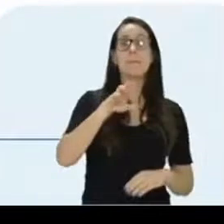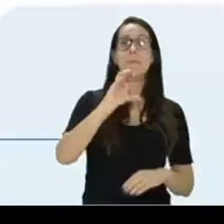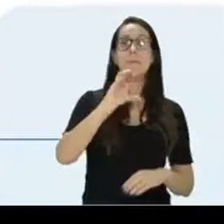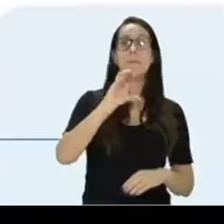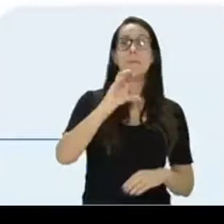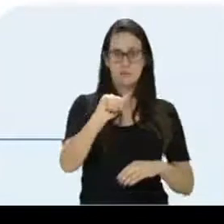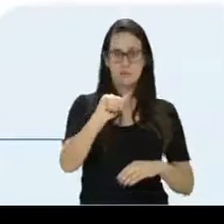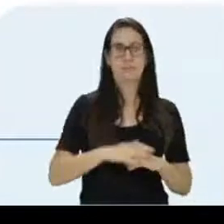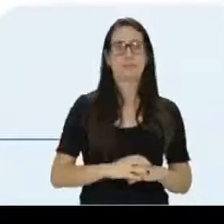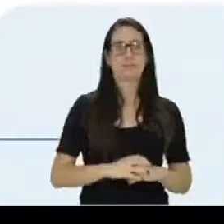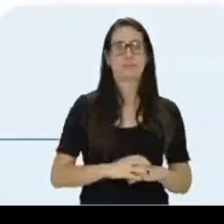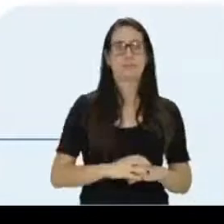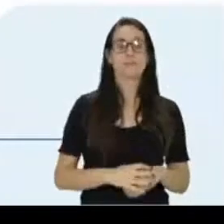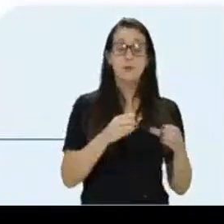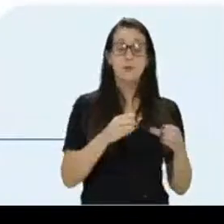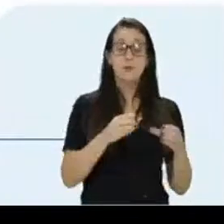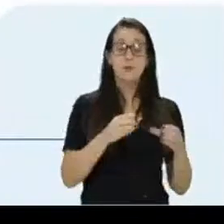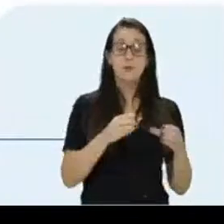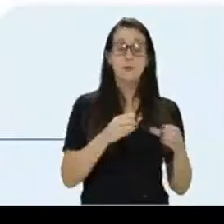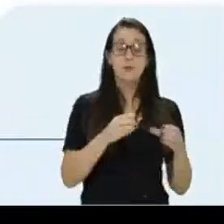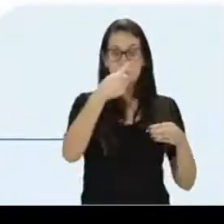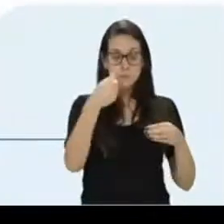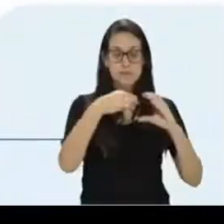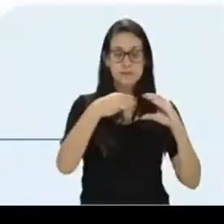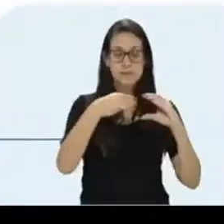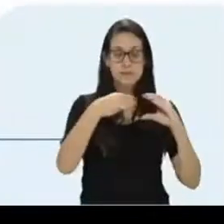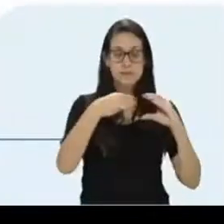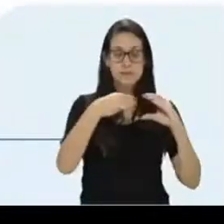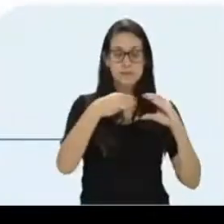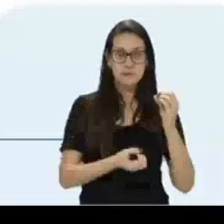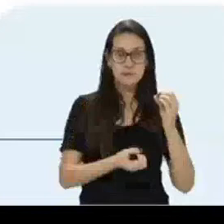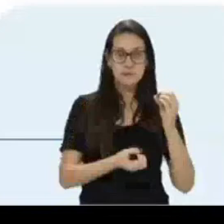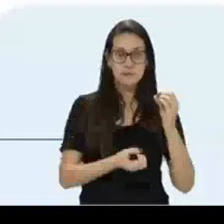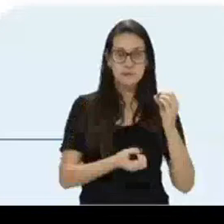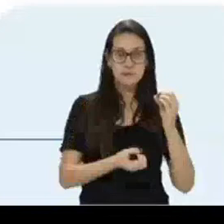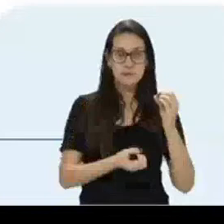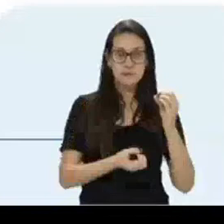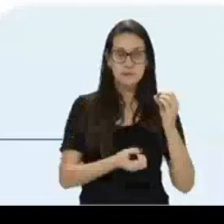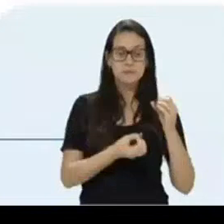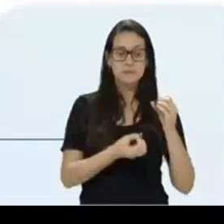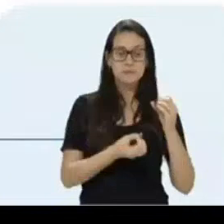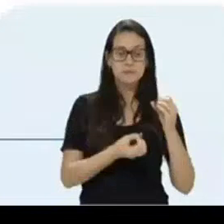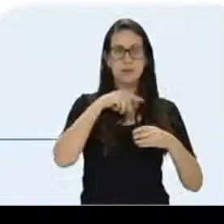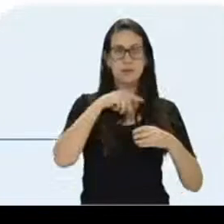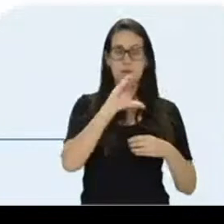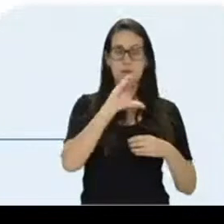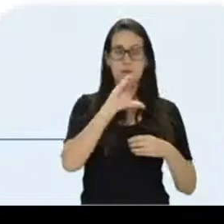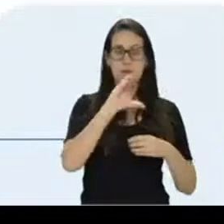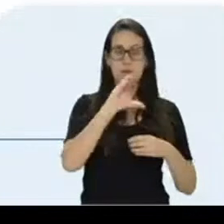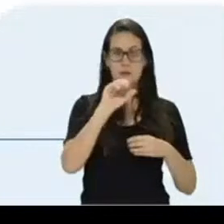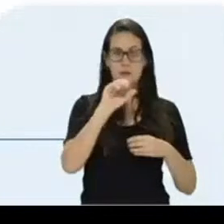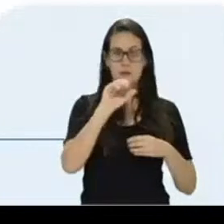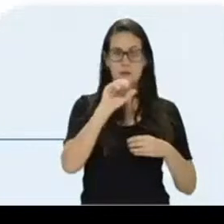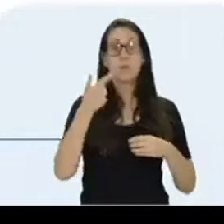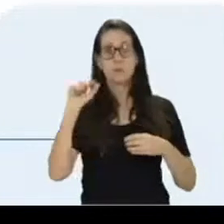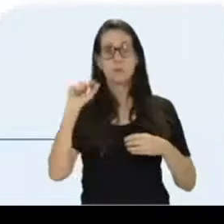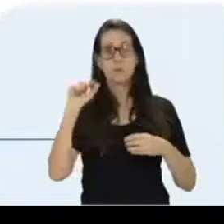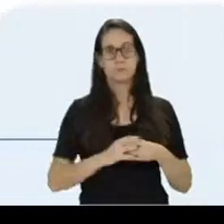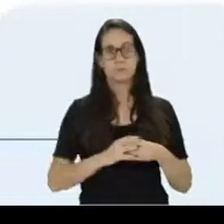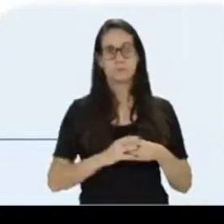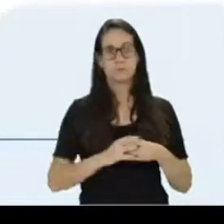E assim como esses organismos fazem parte das células procariontes, são constituídos por células procariontes, nós temos um